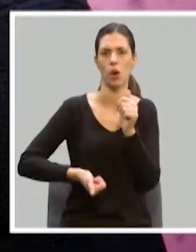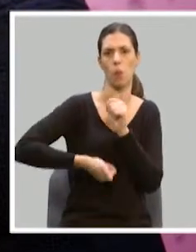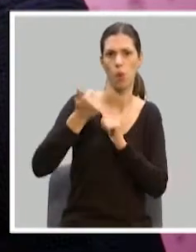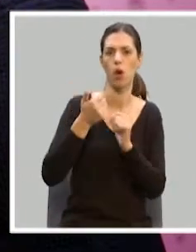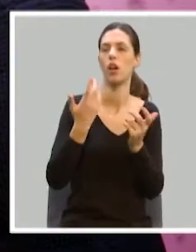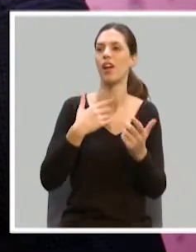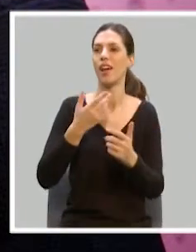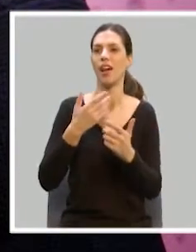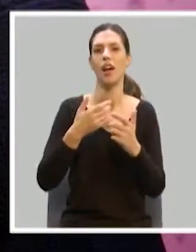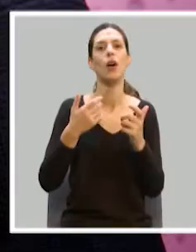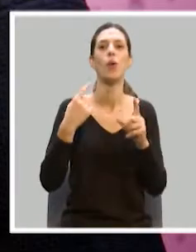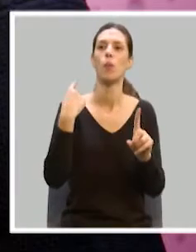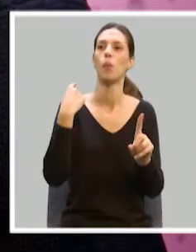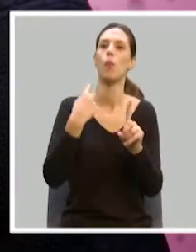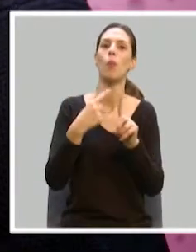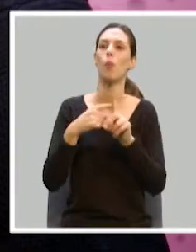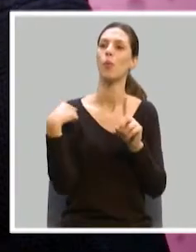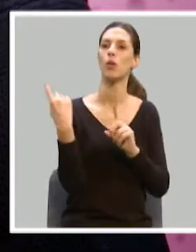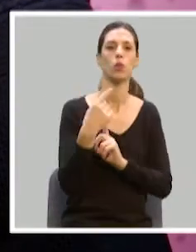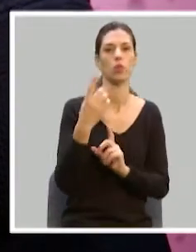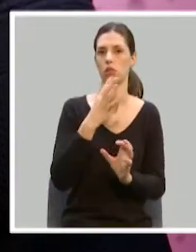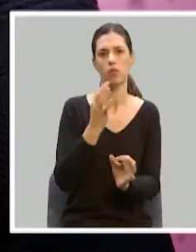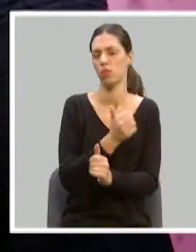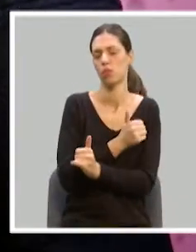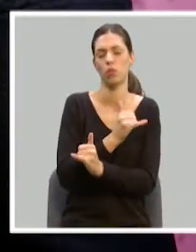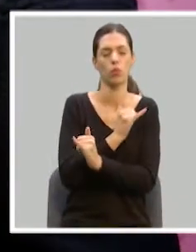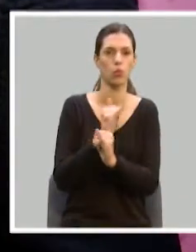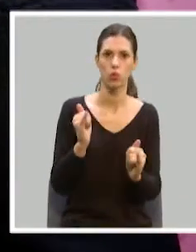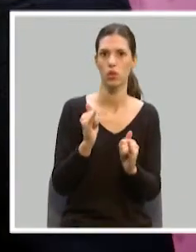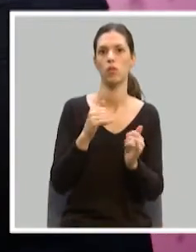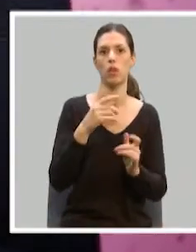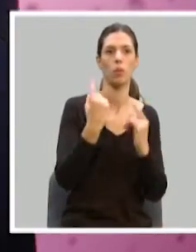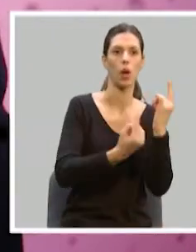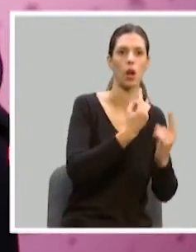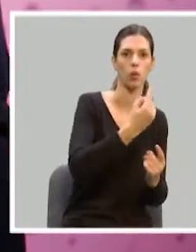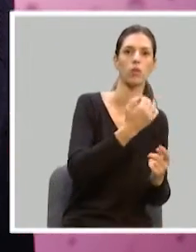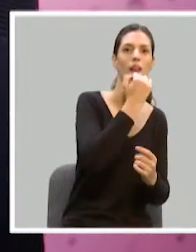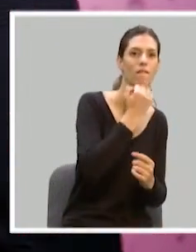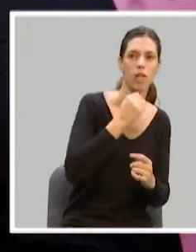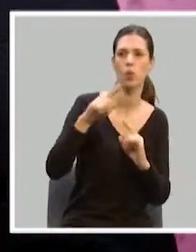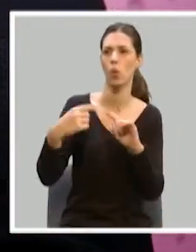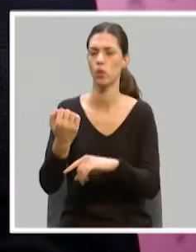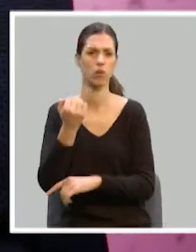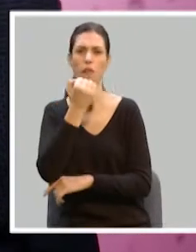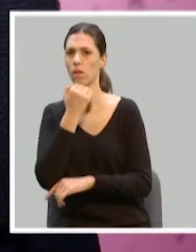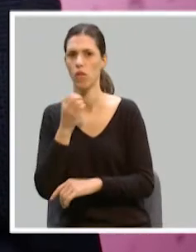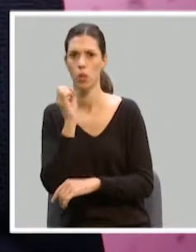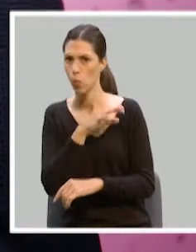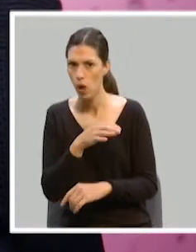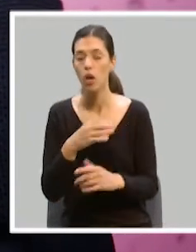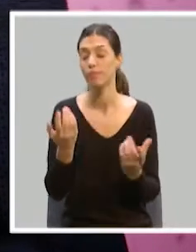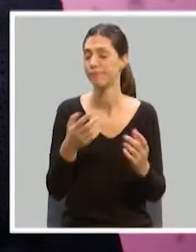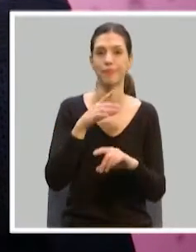nós nunca conseguimos agradar a toda a gente nós para agradar uns vamos desgrudar a outros quando fazemos